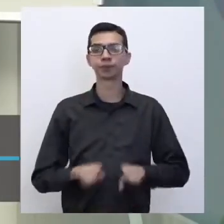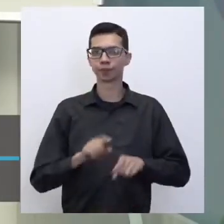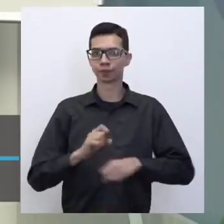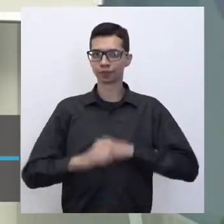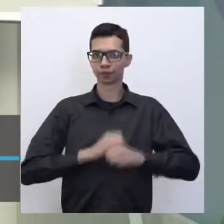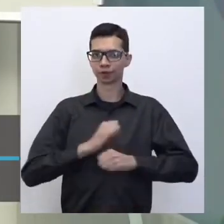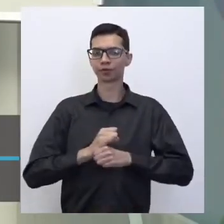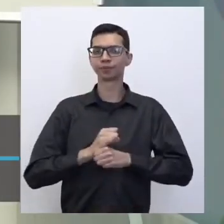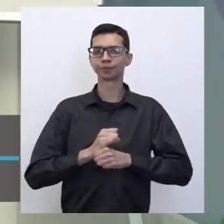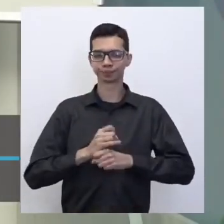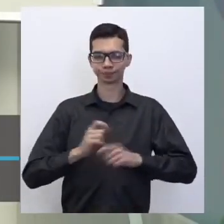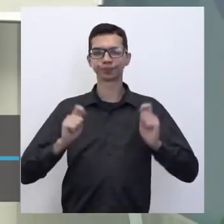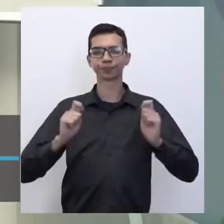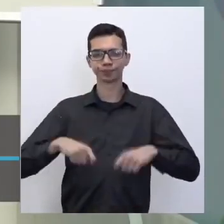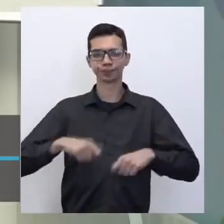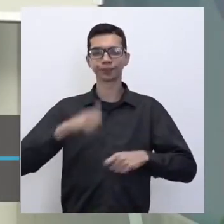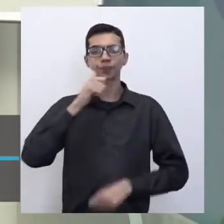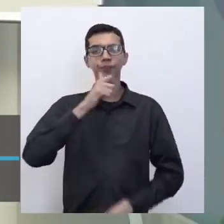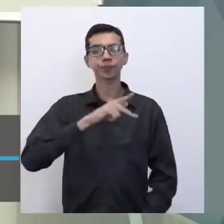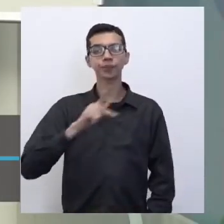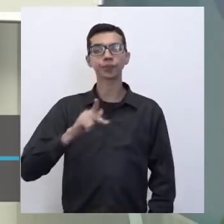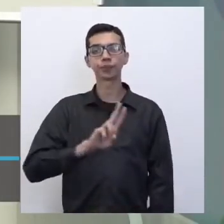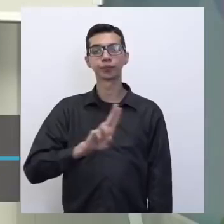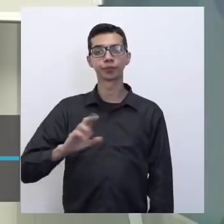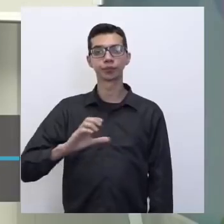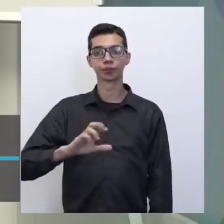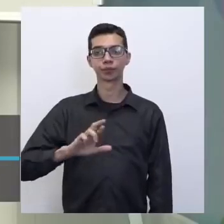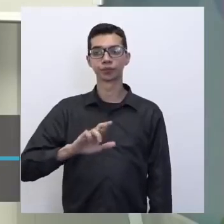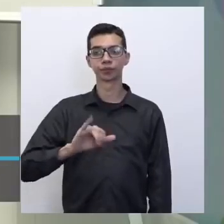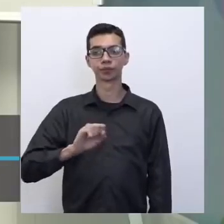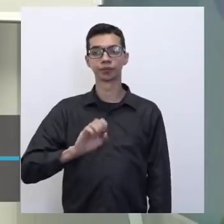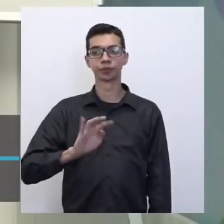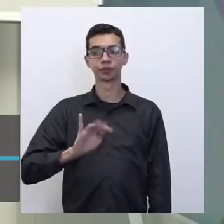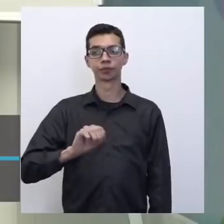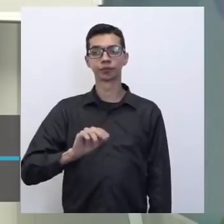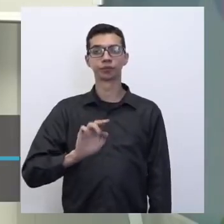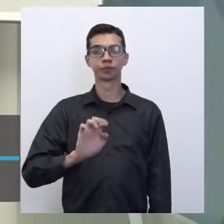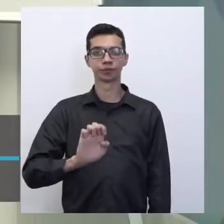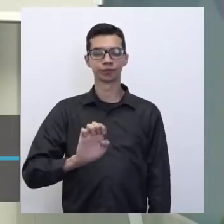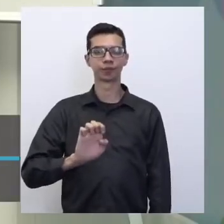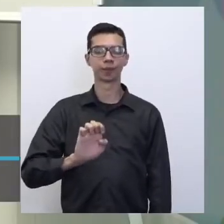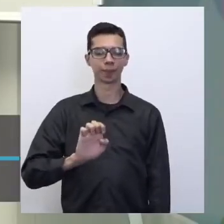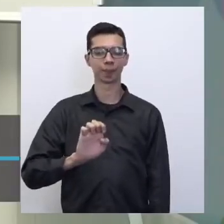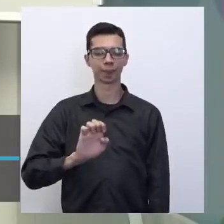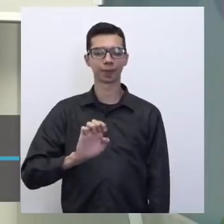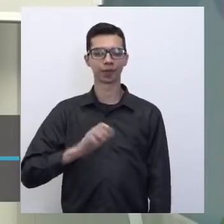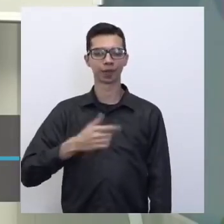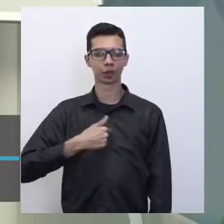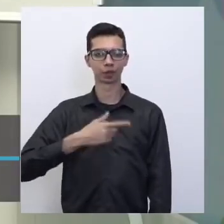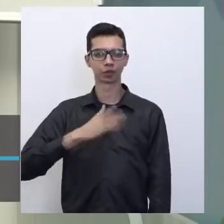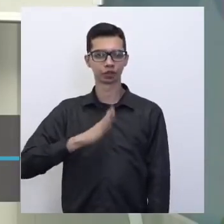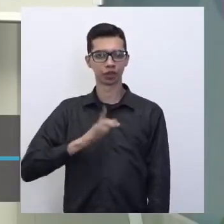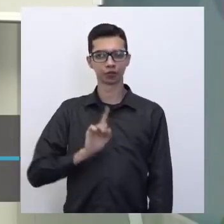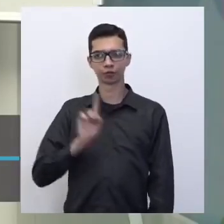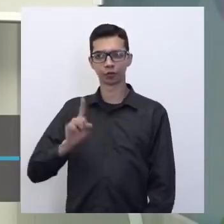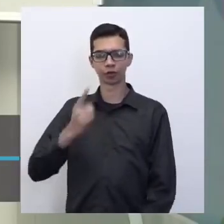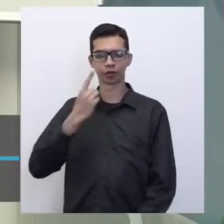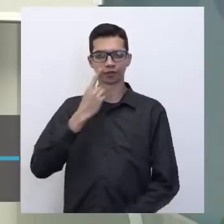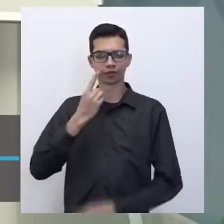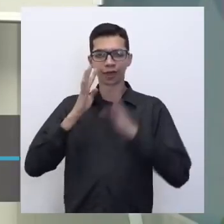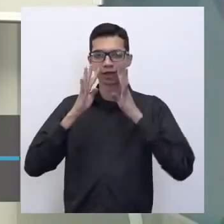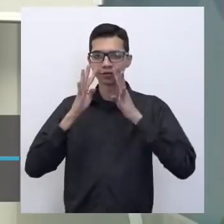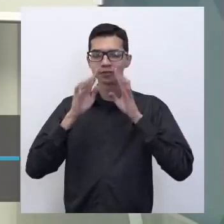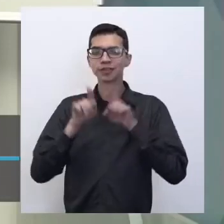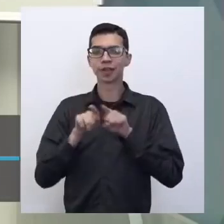aproximação. A professora Cristiane comentou que foi assistir a Madrinha Embriagada. Eu também fui ver essa peça, muito boa. Era uma peça gratuita aqui em São